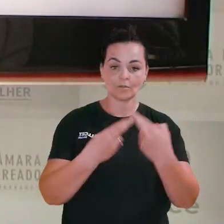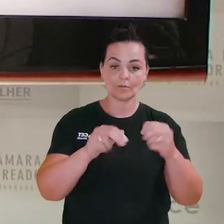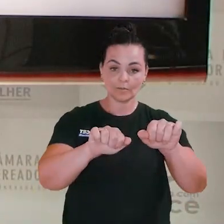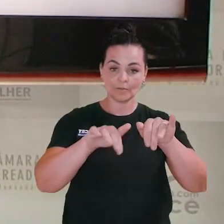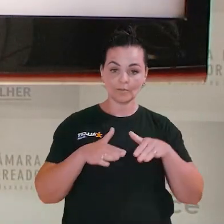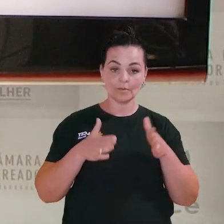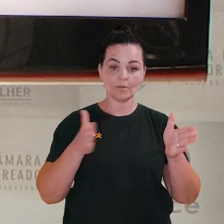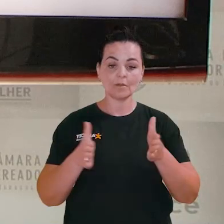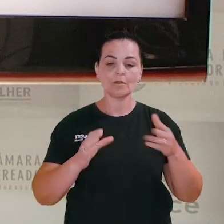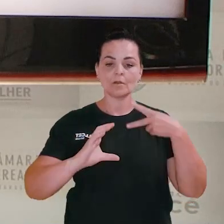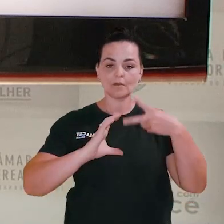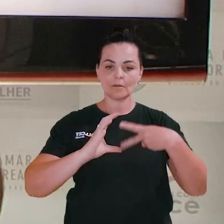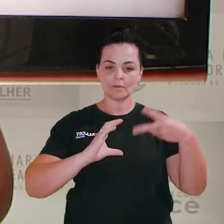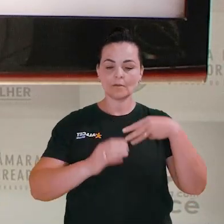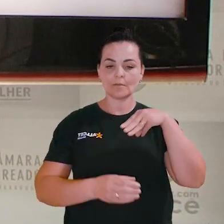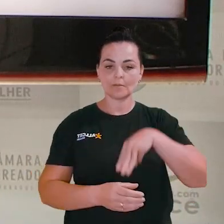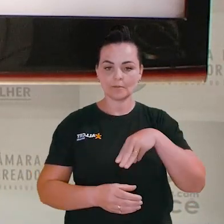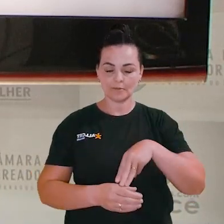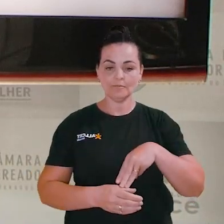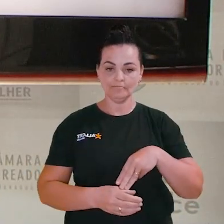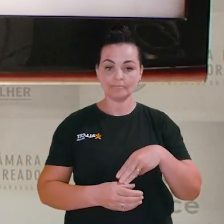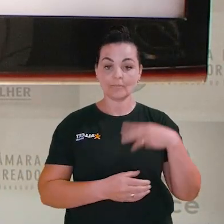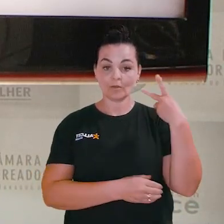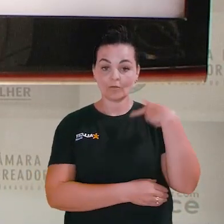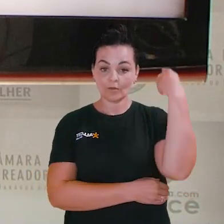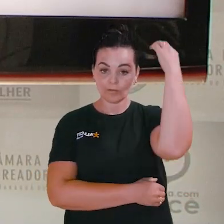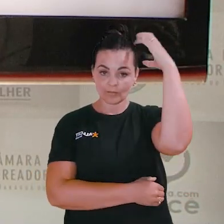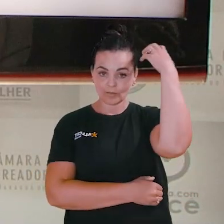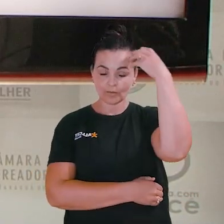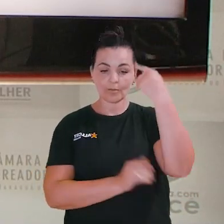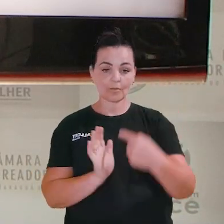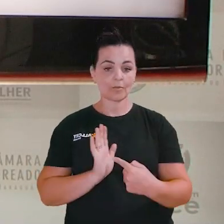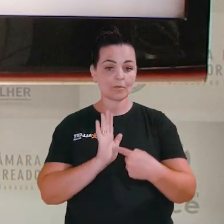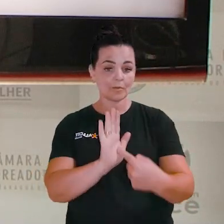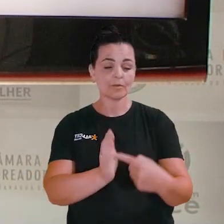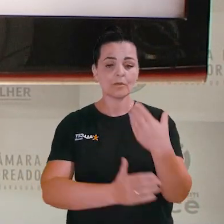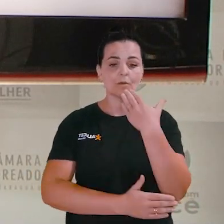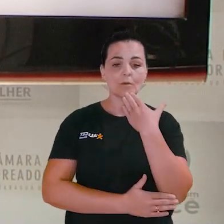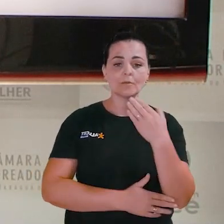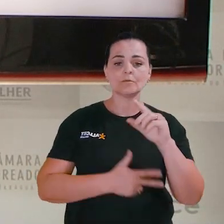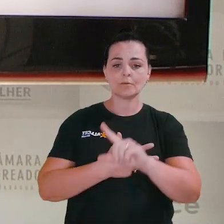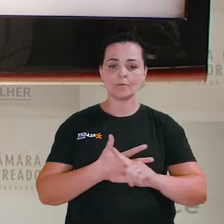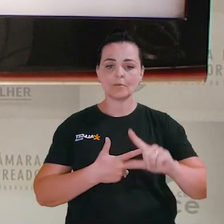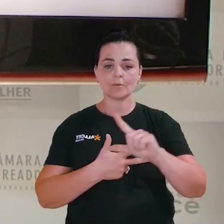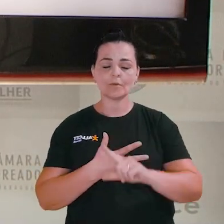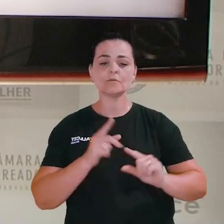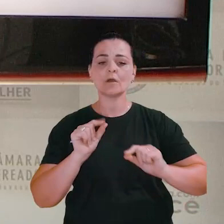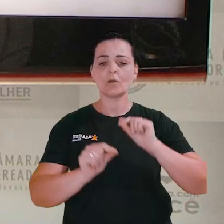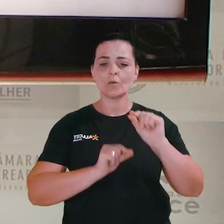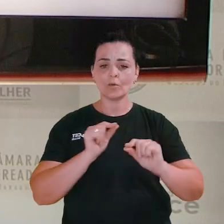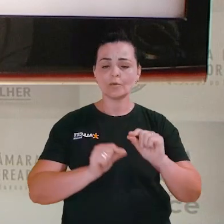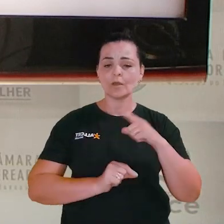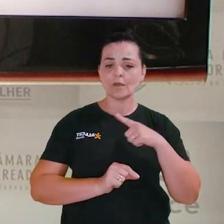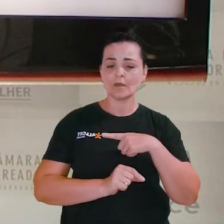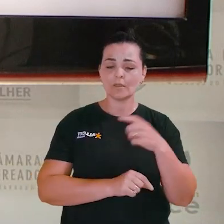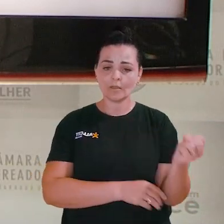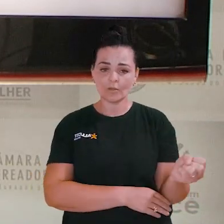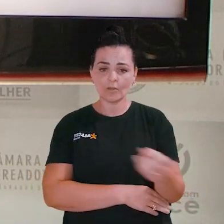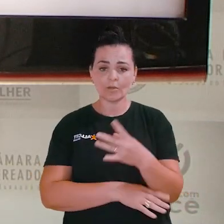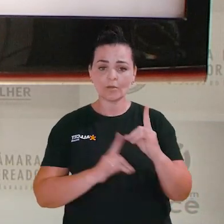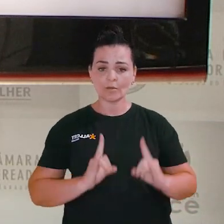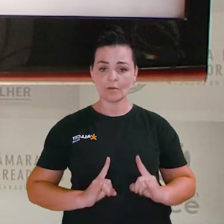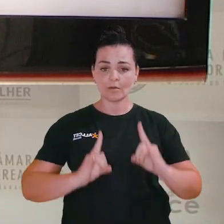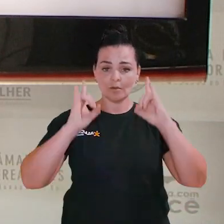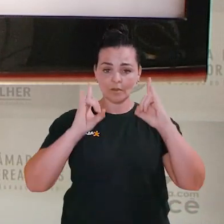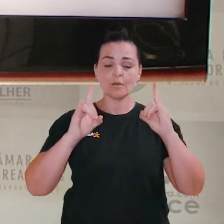durante a sessão ordinária na Câmara Municipal o vereador Osmair gadot apresentou uma indicação Legislativa que Visa a